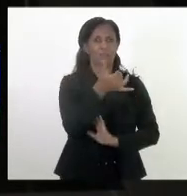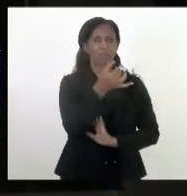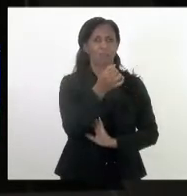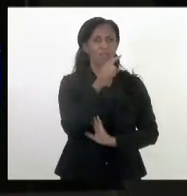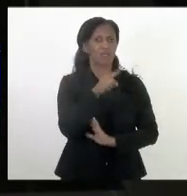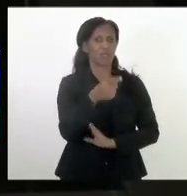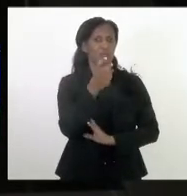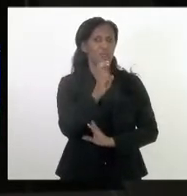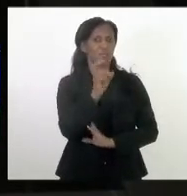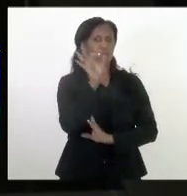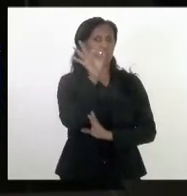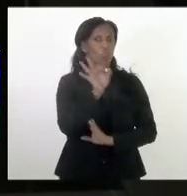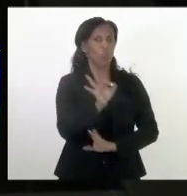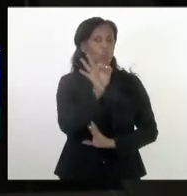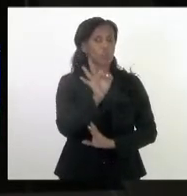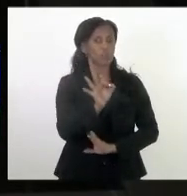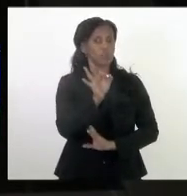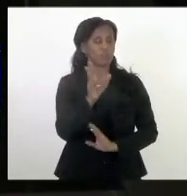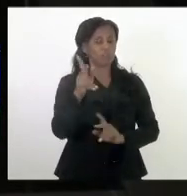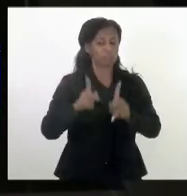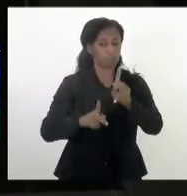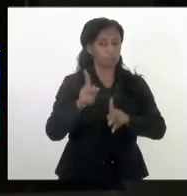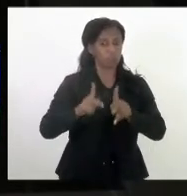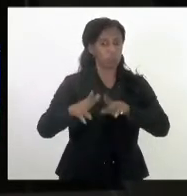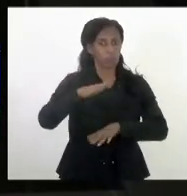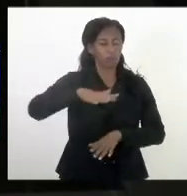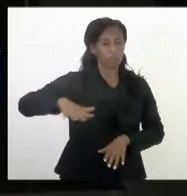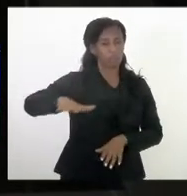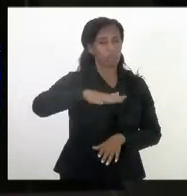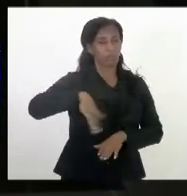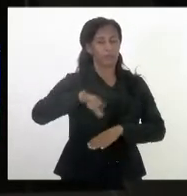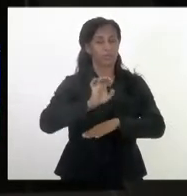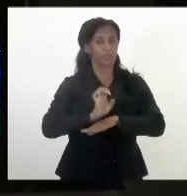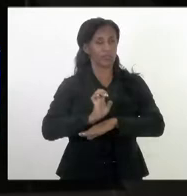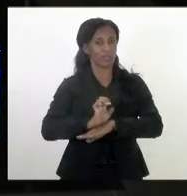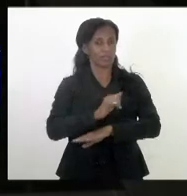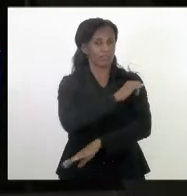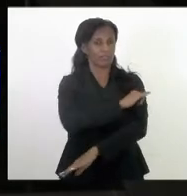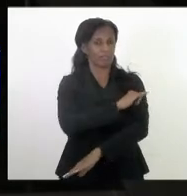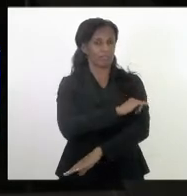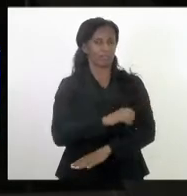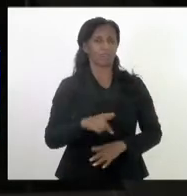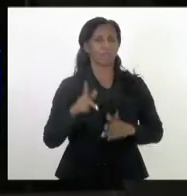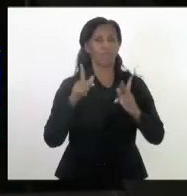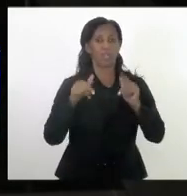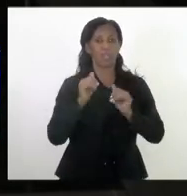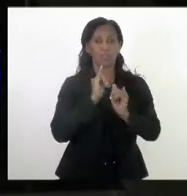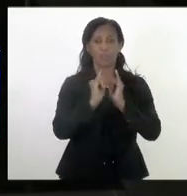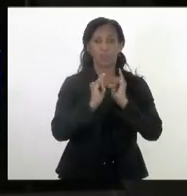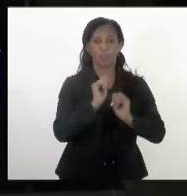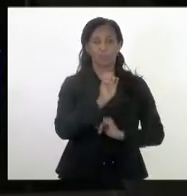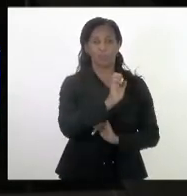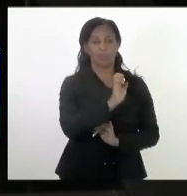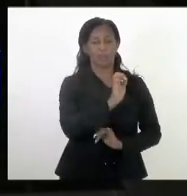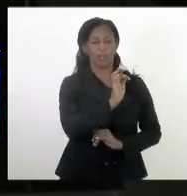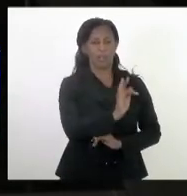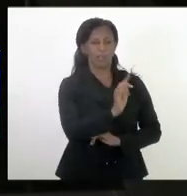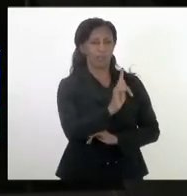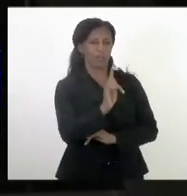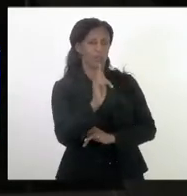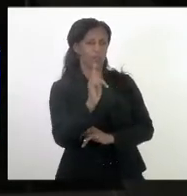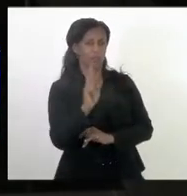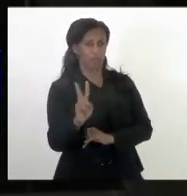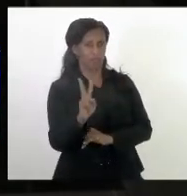10,5% da população do Rio de Janeiro, de acordo com dados da FGV. Essa é a realidade